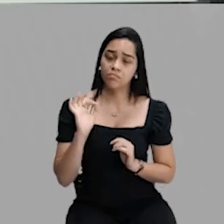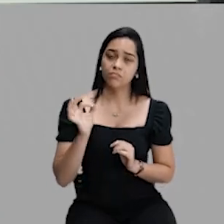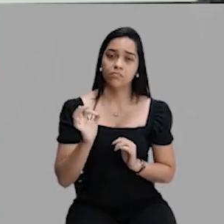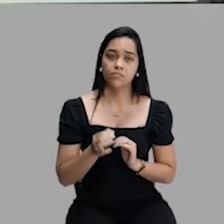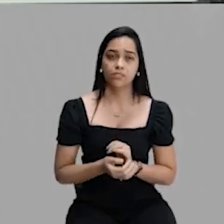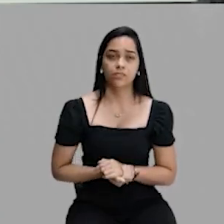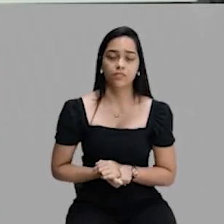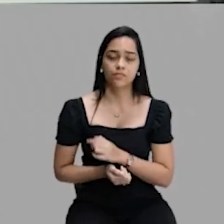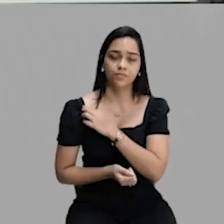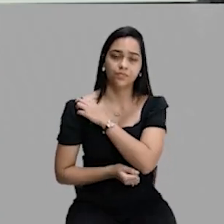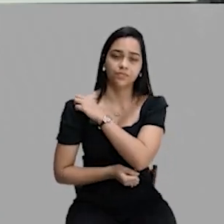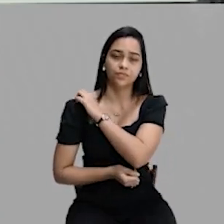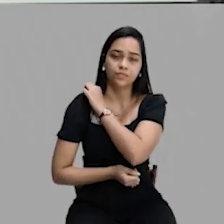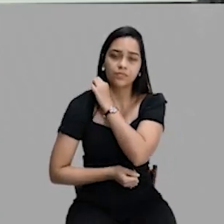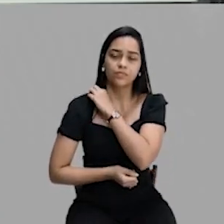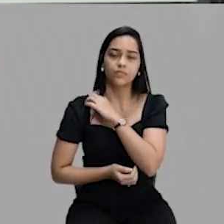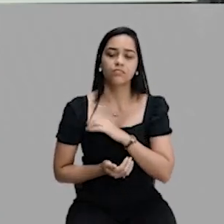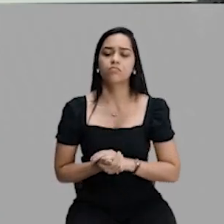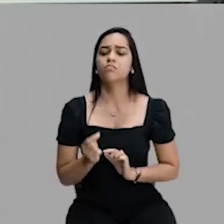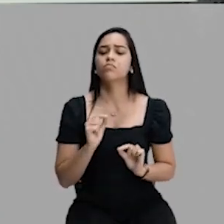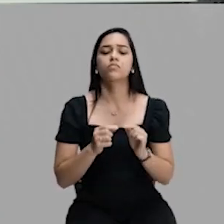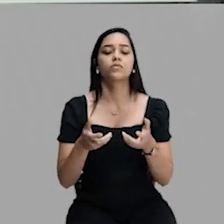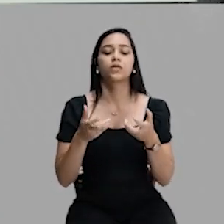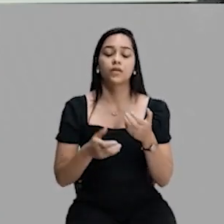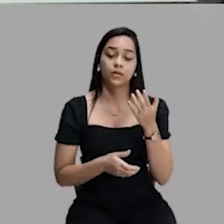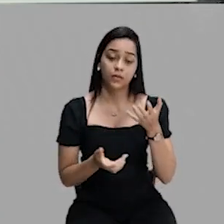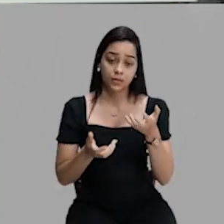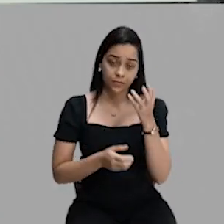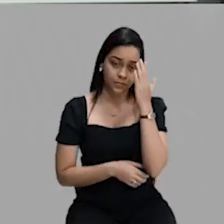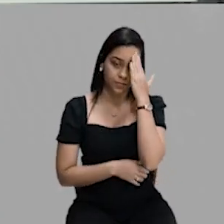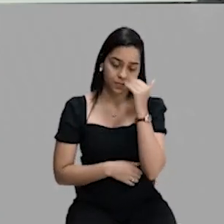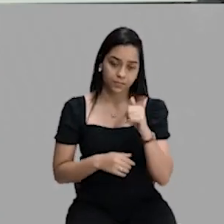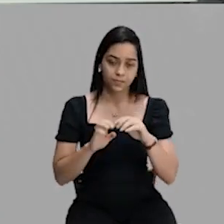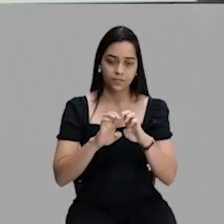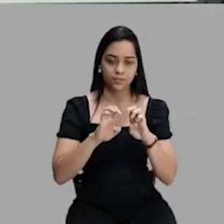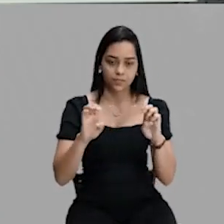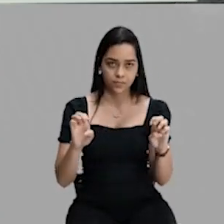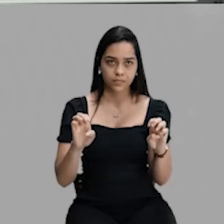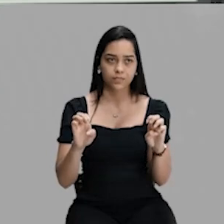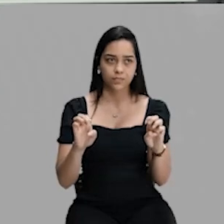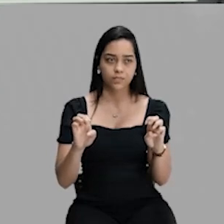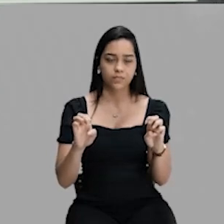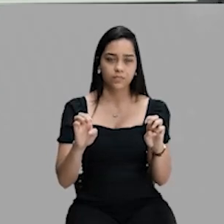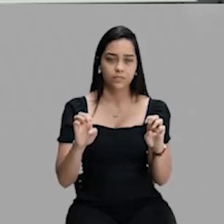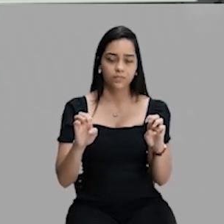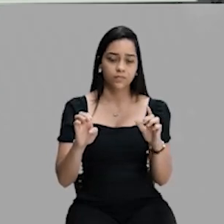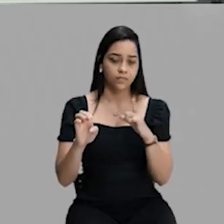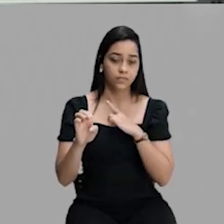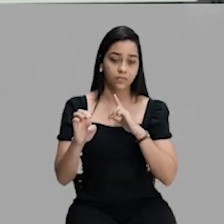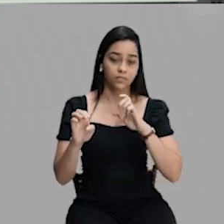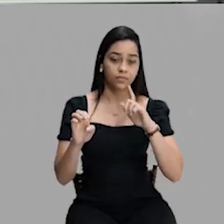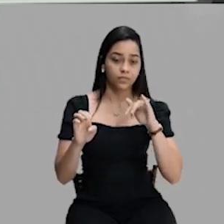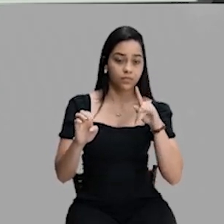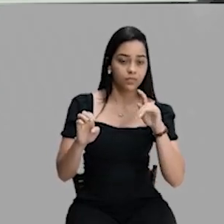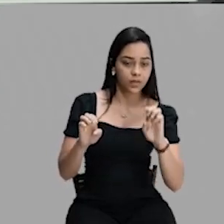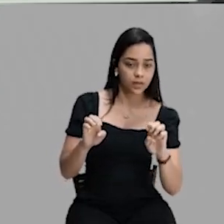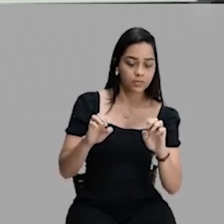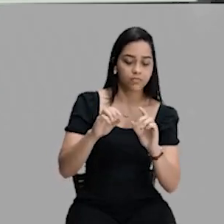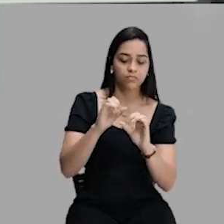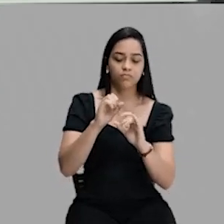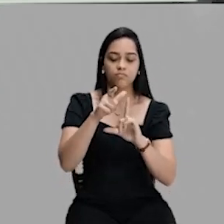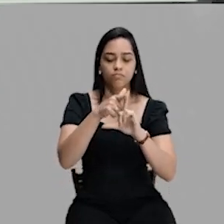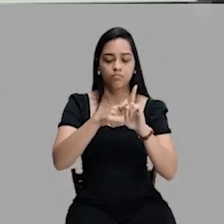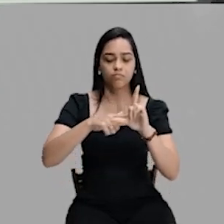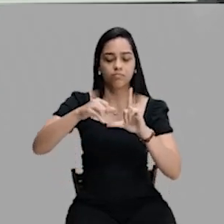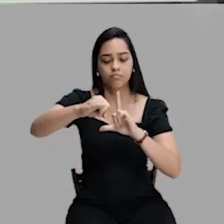Beleza. Ora, o que ele quer? Se ele quer saber a equação, tá? A equação dessa elipse,